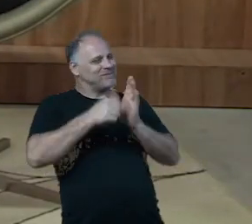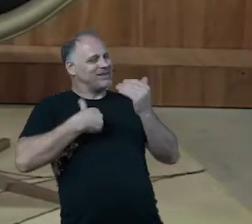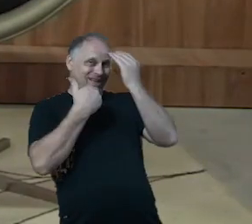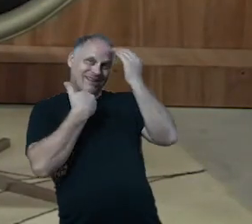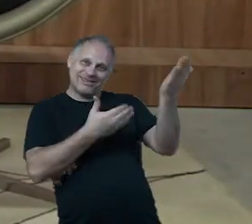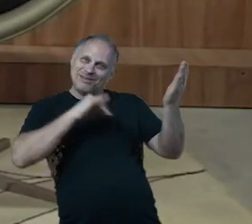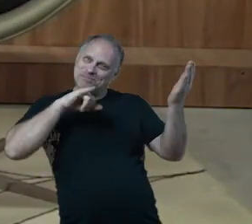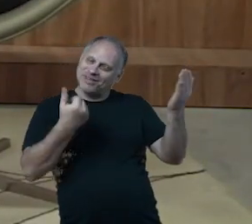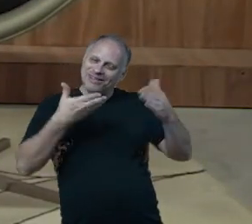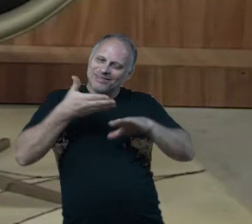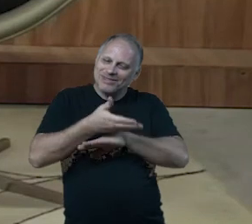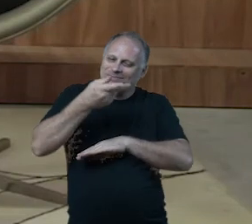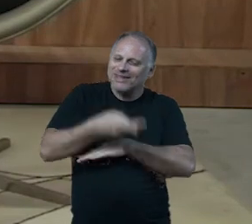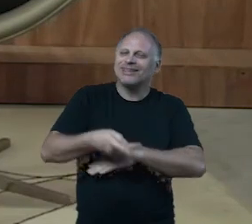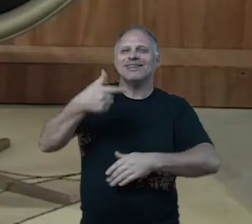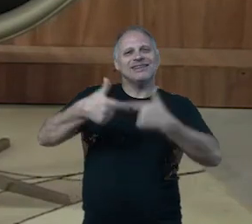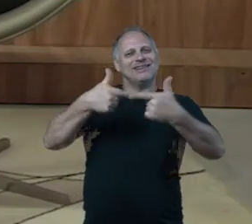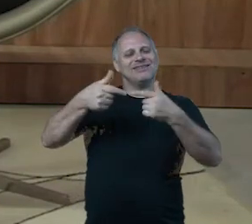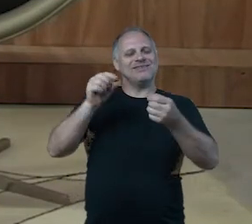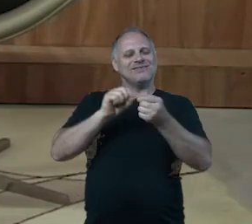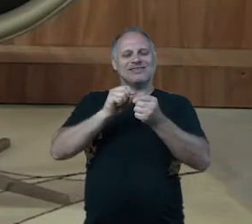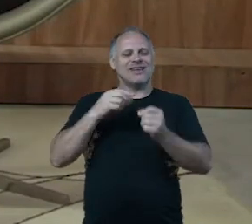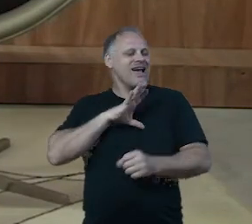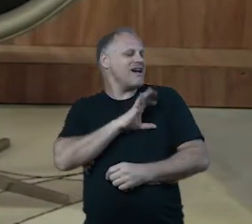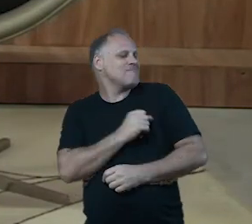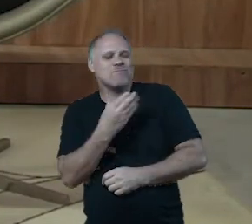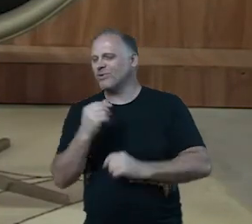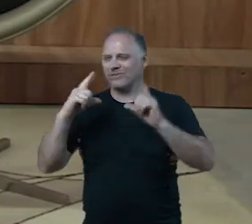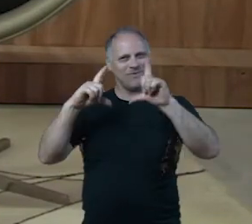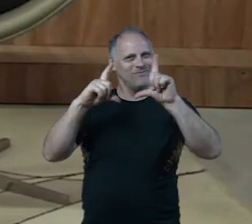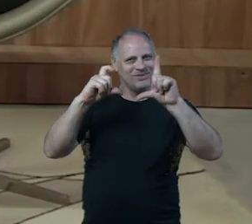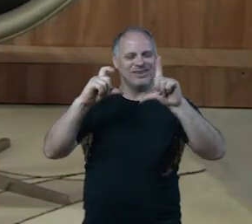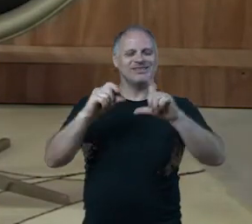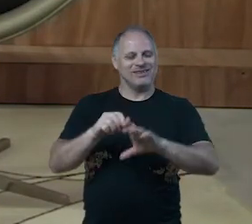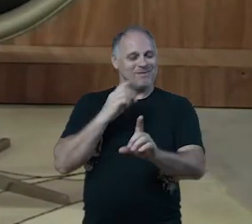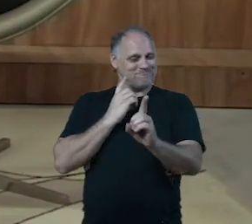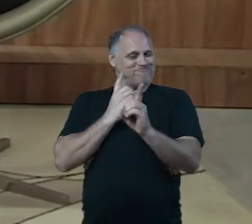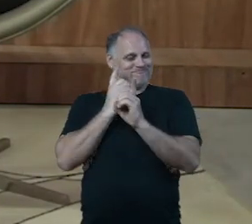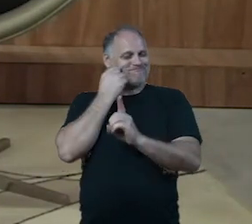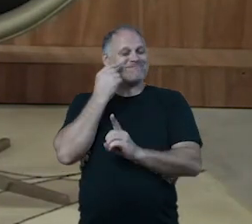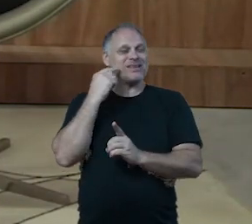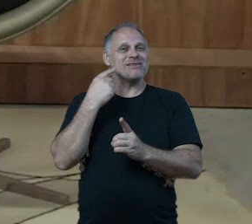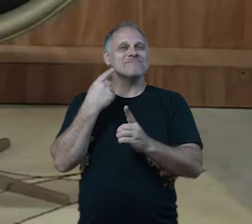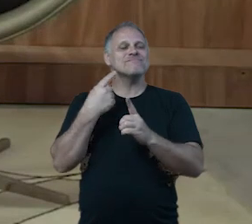gostaria de te agradecer pela oportunidade de mostrar o meu trabalho, que é a minha paixão, que eu descobri